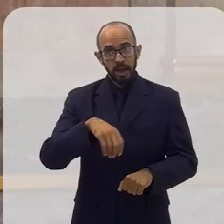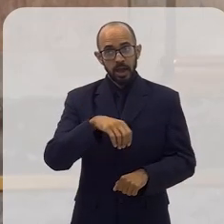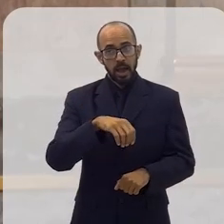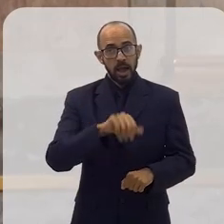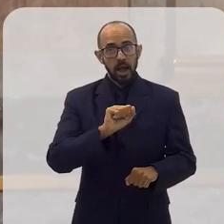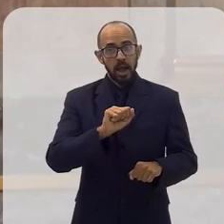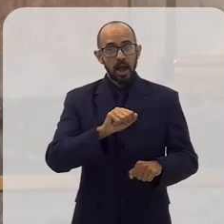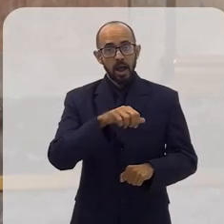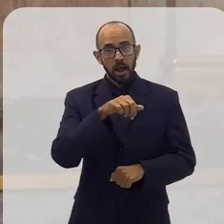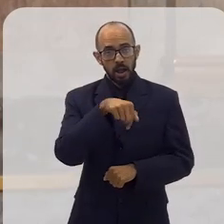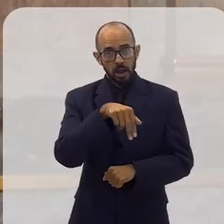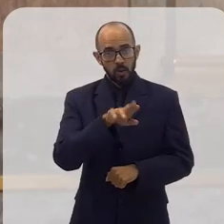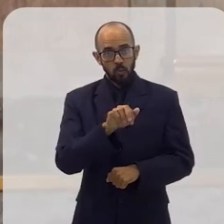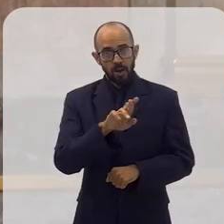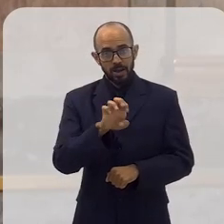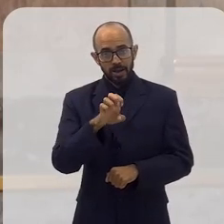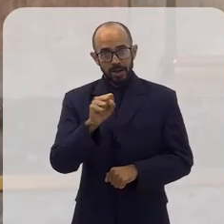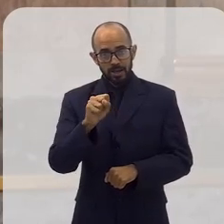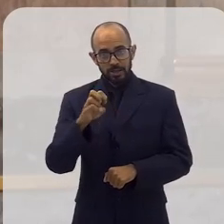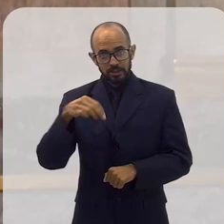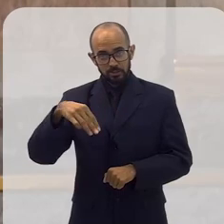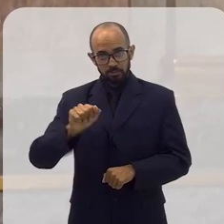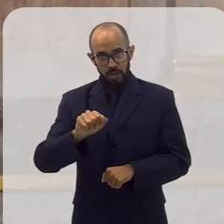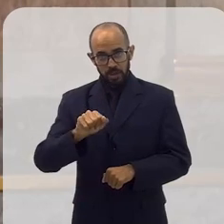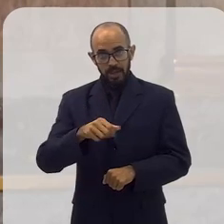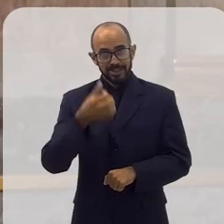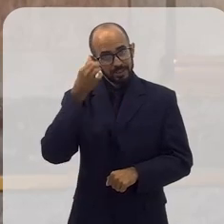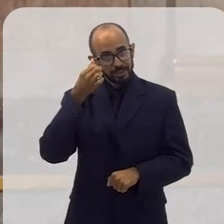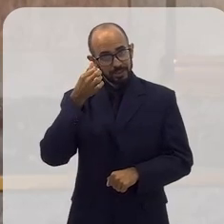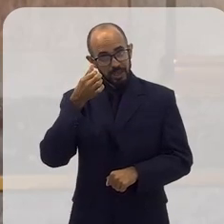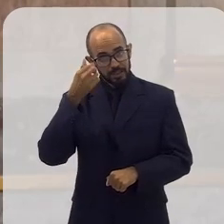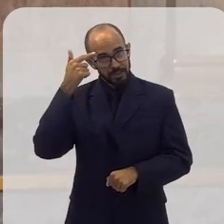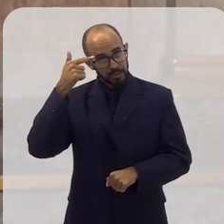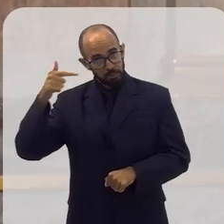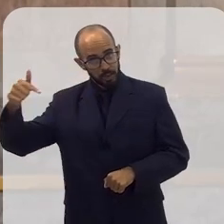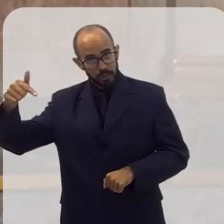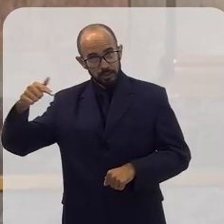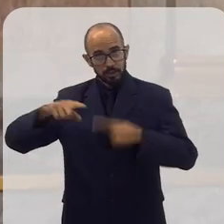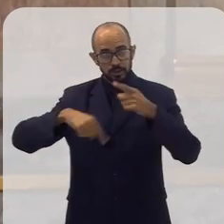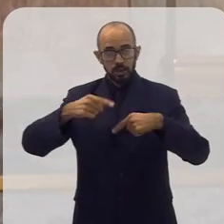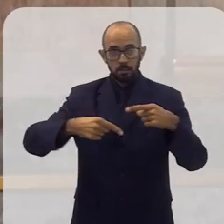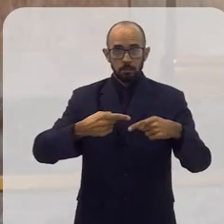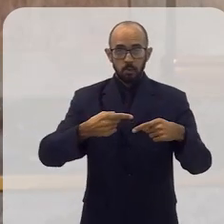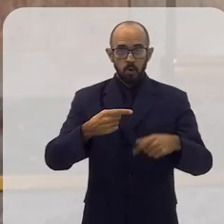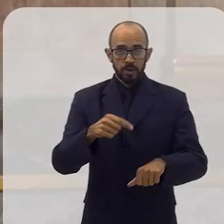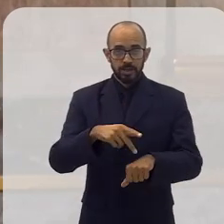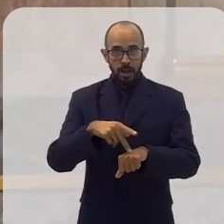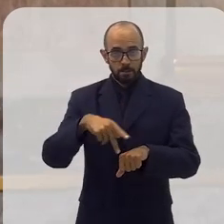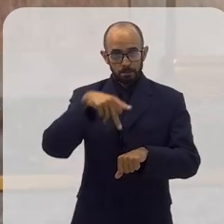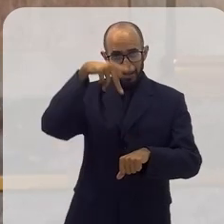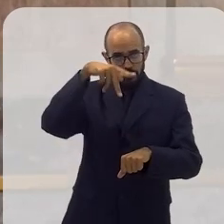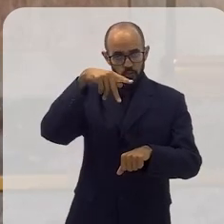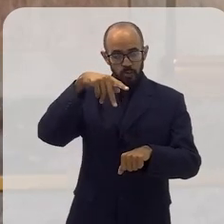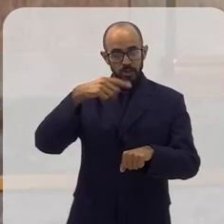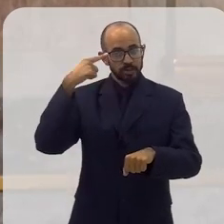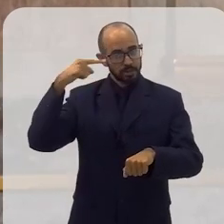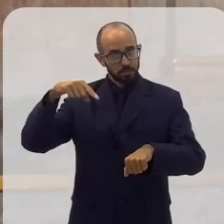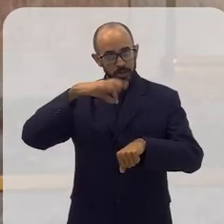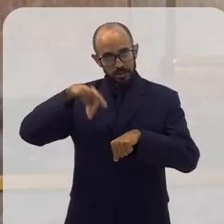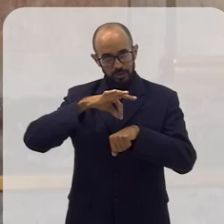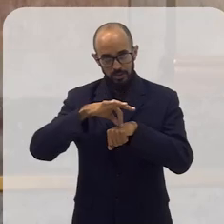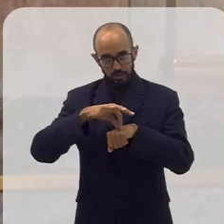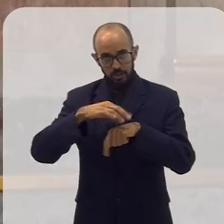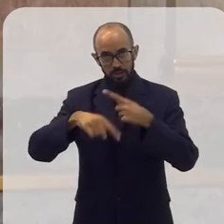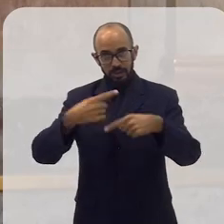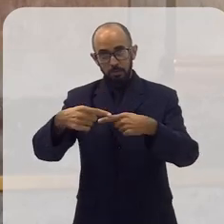outra, que é a quaresma, que é de 6 semanas. Certo. E depois, seguida de a Páscoa, a Semana Santa e a